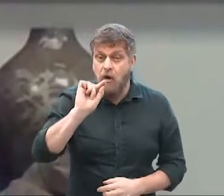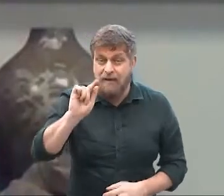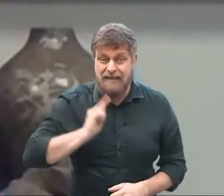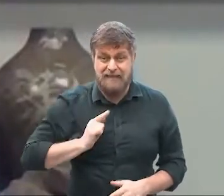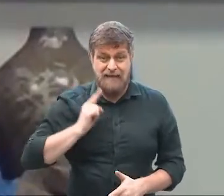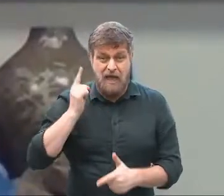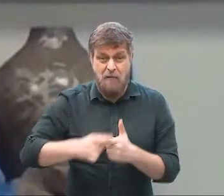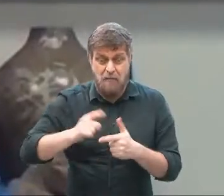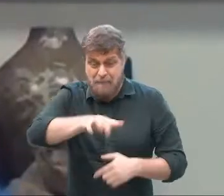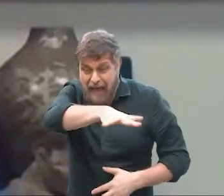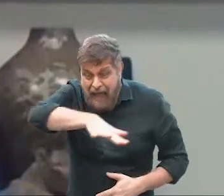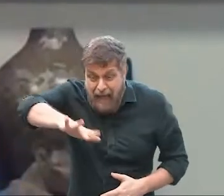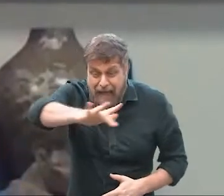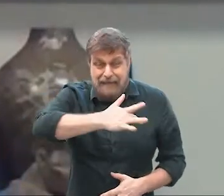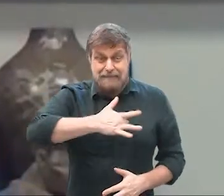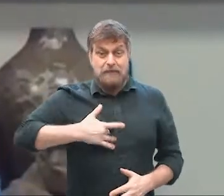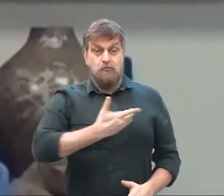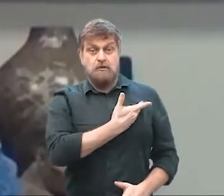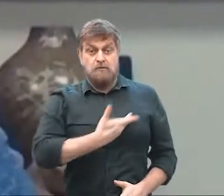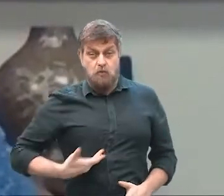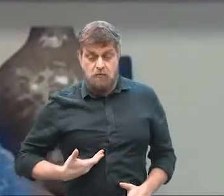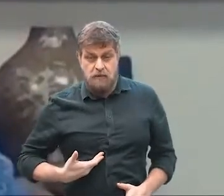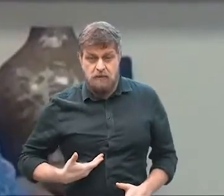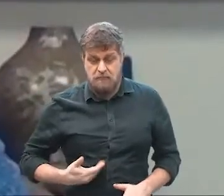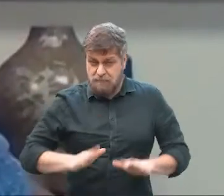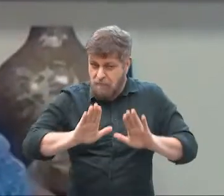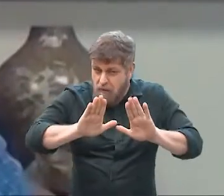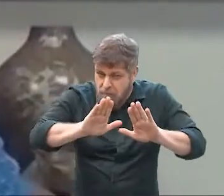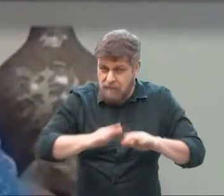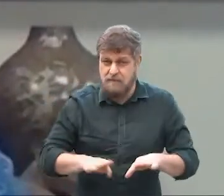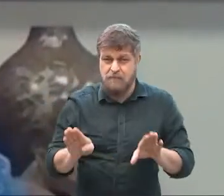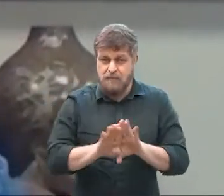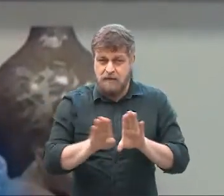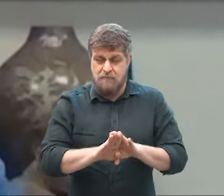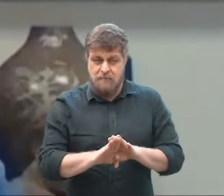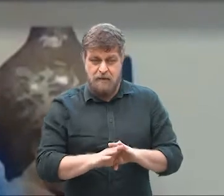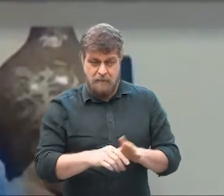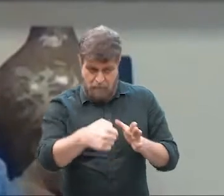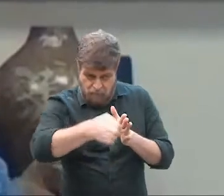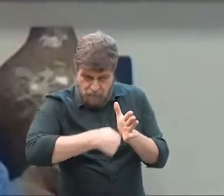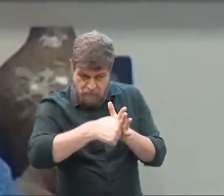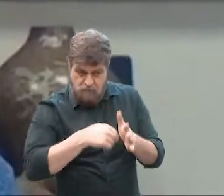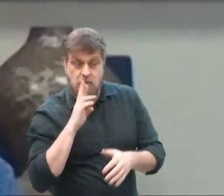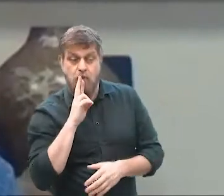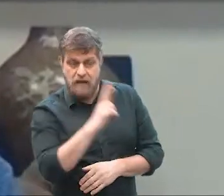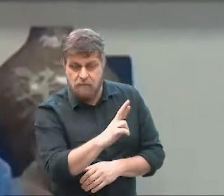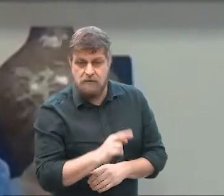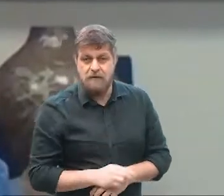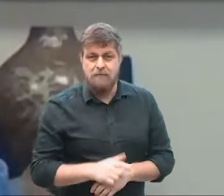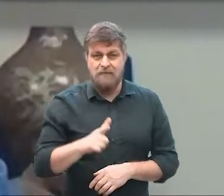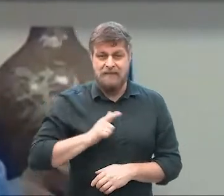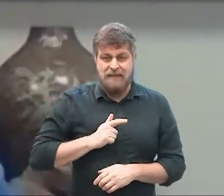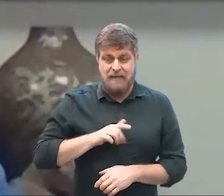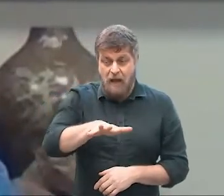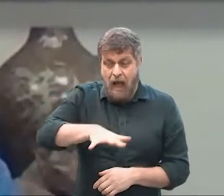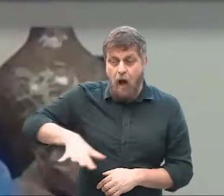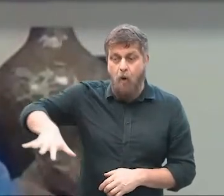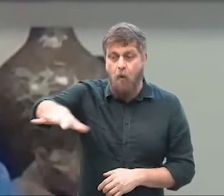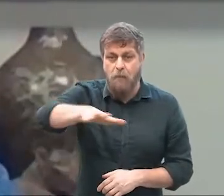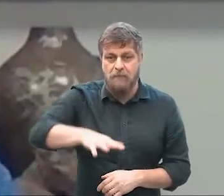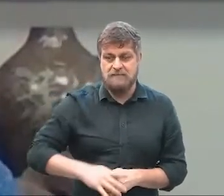passa a ser de saúde pública. Mas, propriamente adentrando a sua pergunta, O que alguns segmentos procuraram,